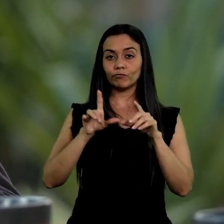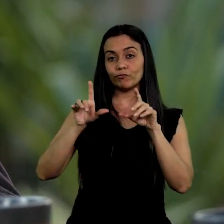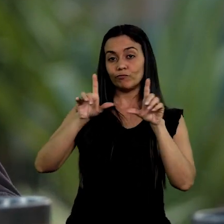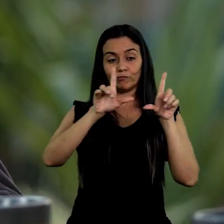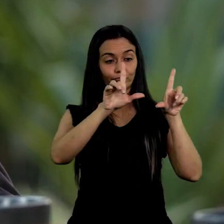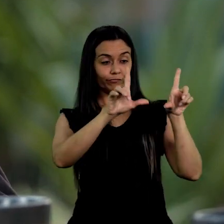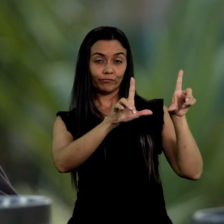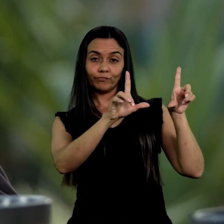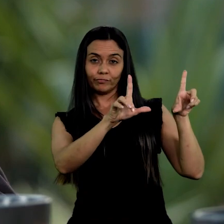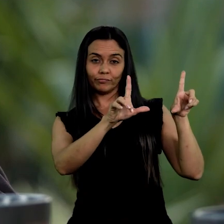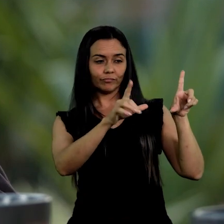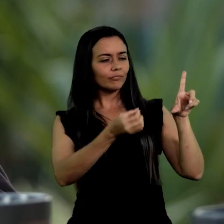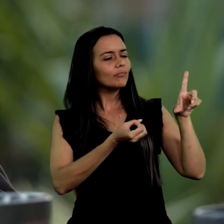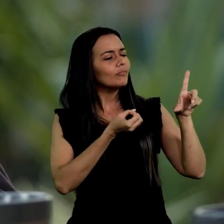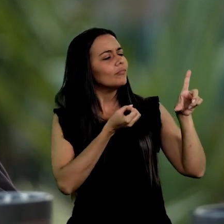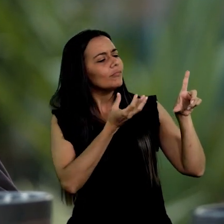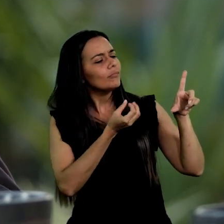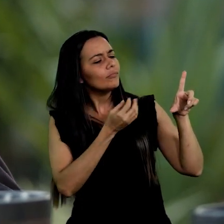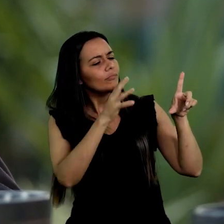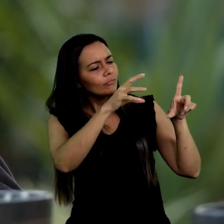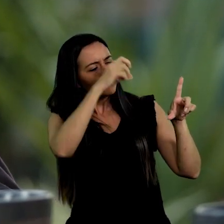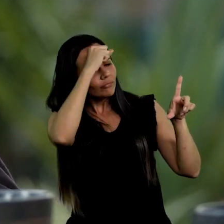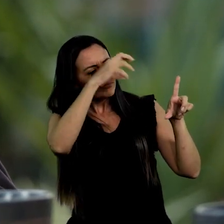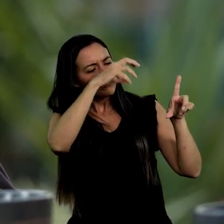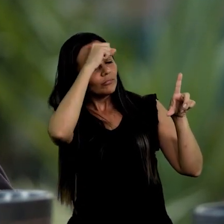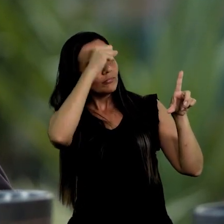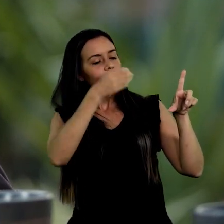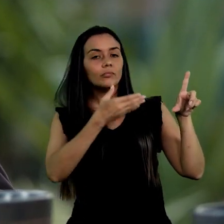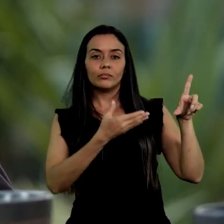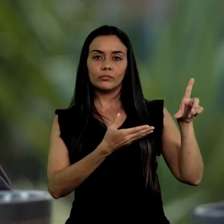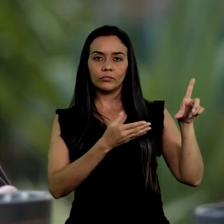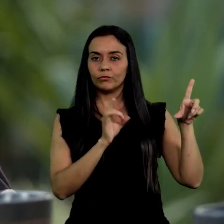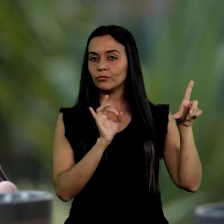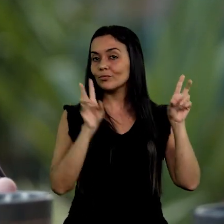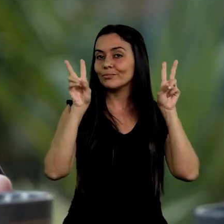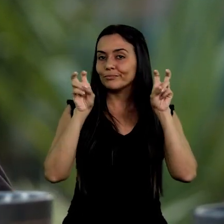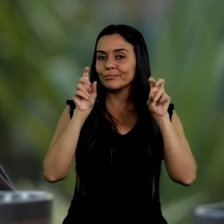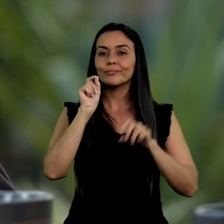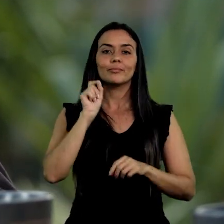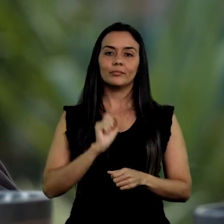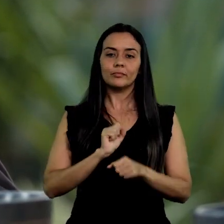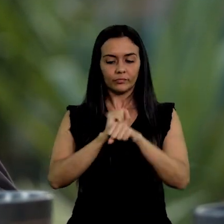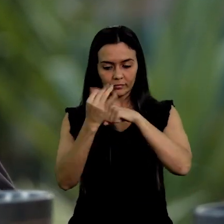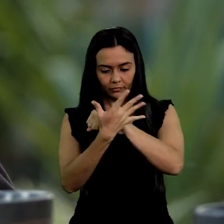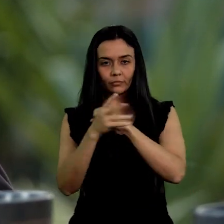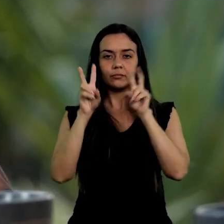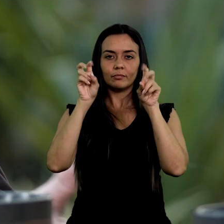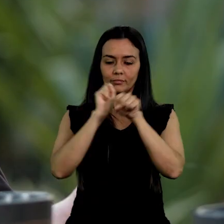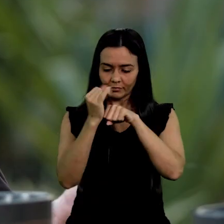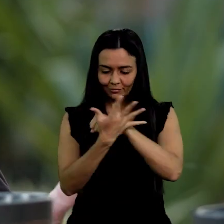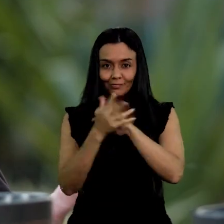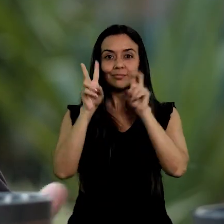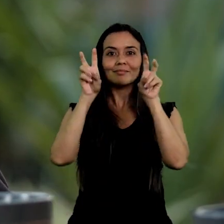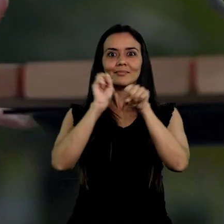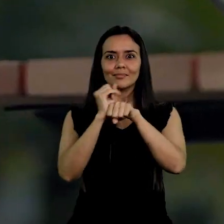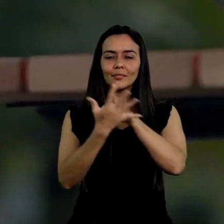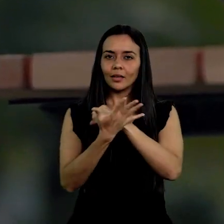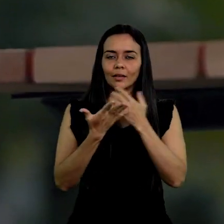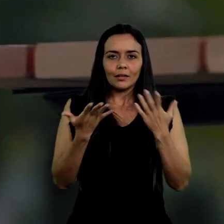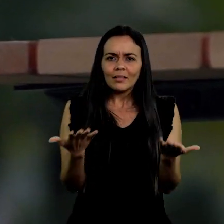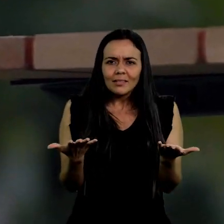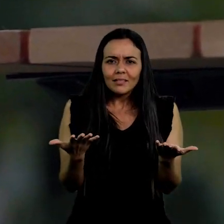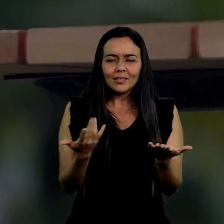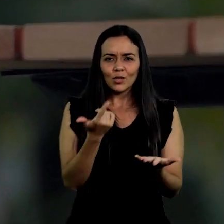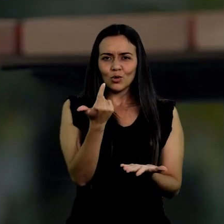que qual que era a notícia, né? A ordem do dia? Era a Covid, né? Não estava acontecendo mais nada no mundo, né? Não